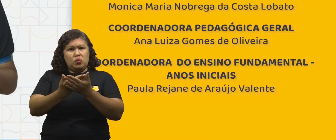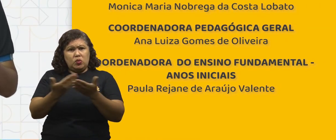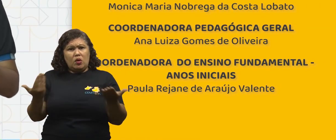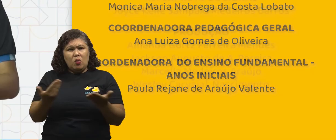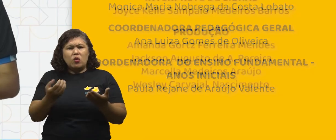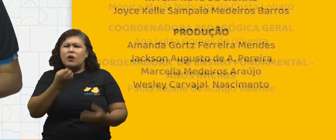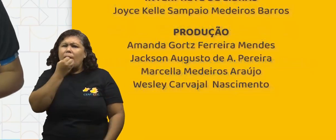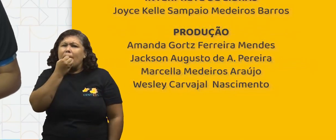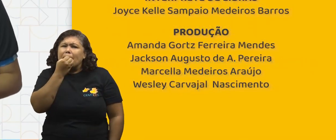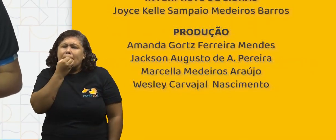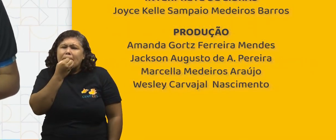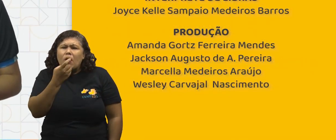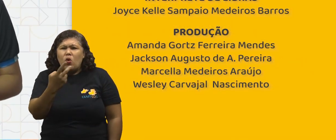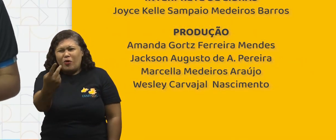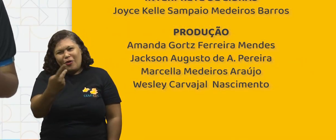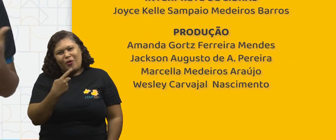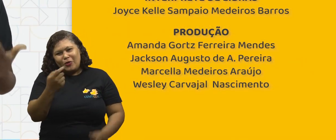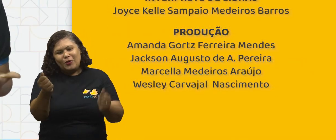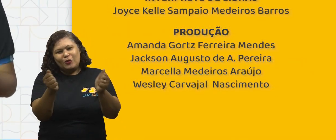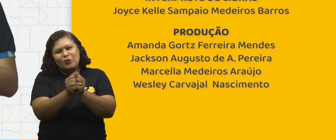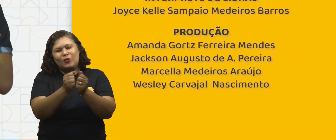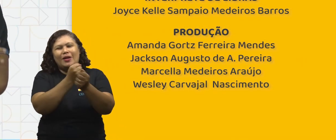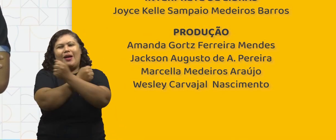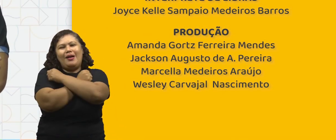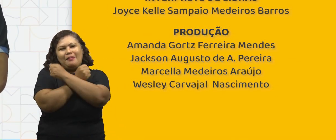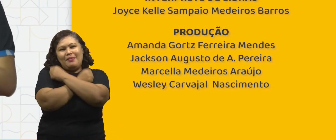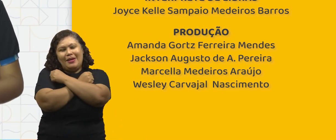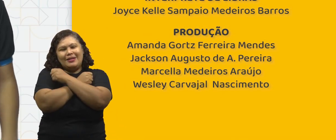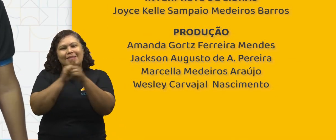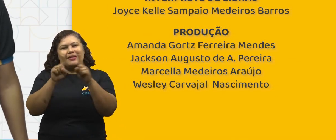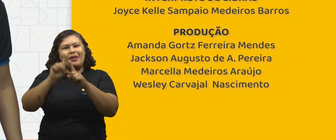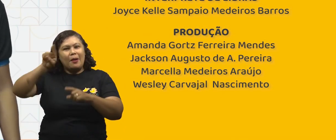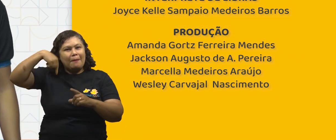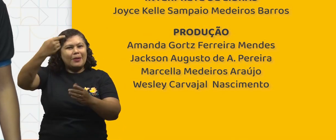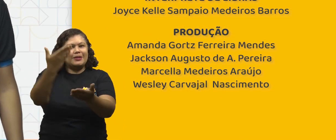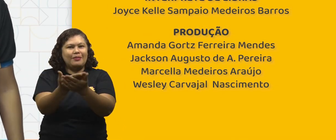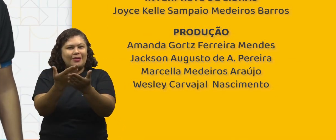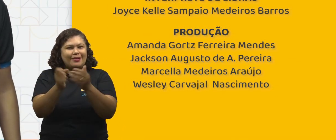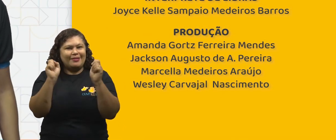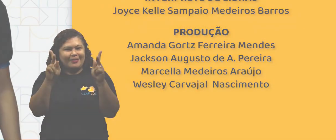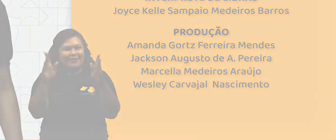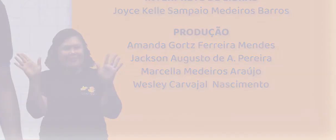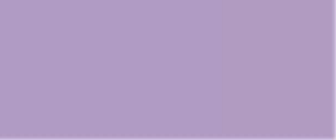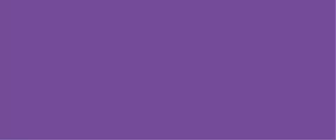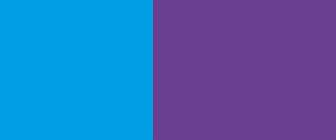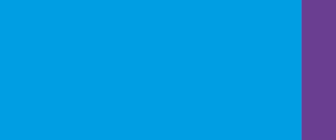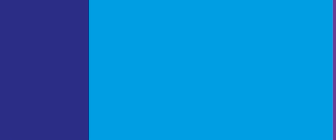É sempre bom ter a sua companhia. Um grande abraço e até a próxima aula!